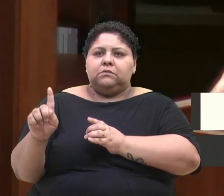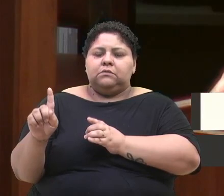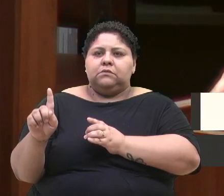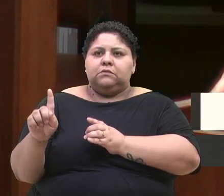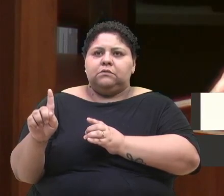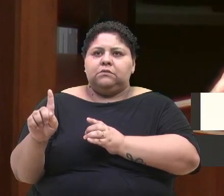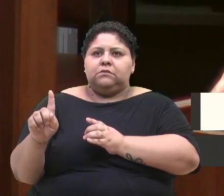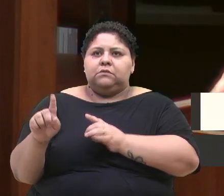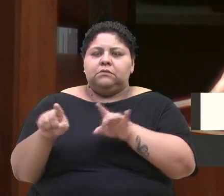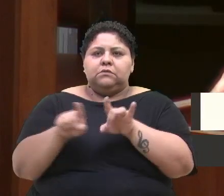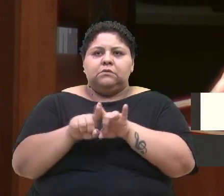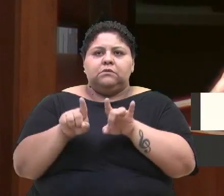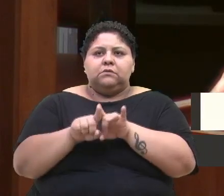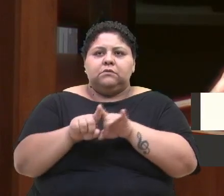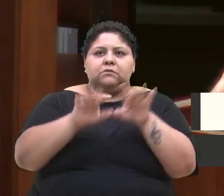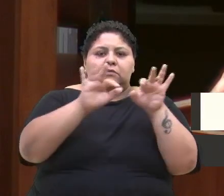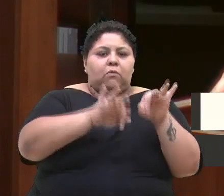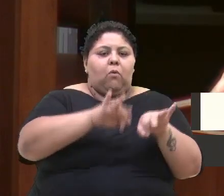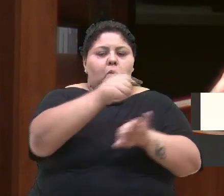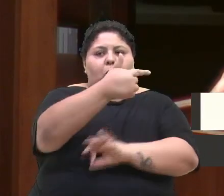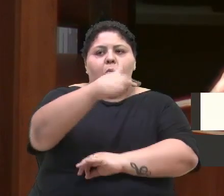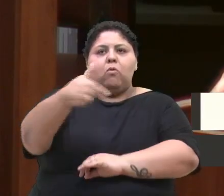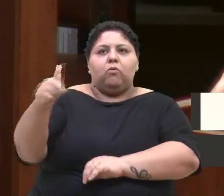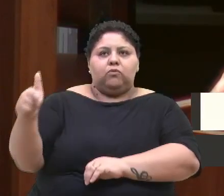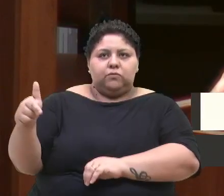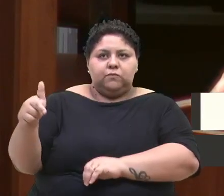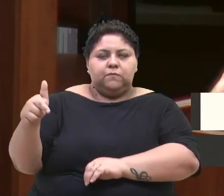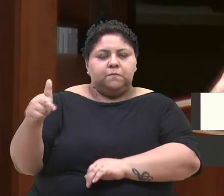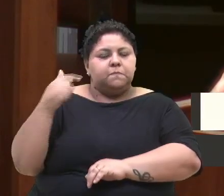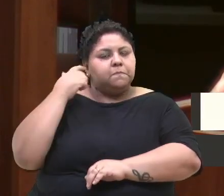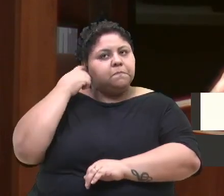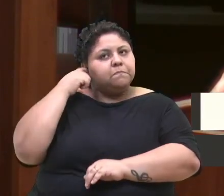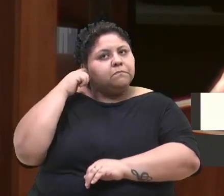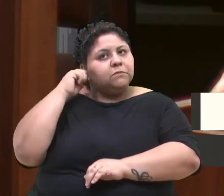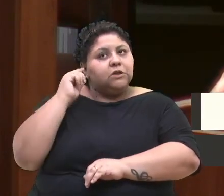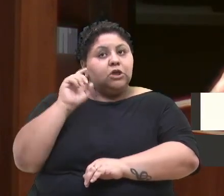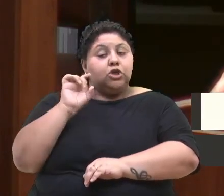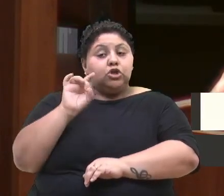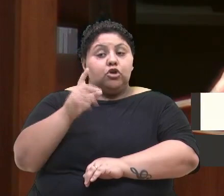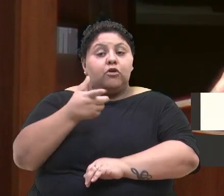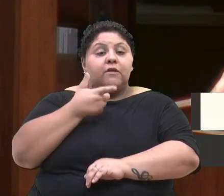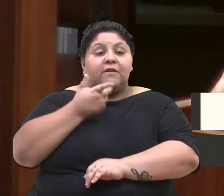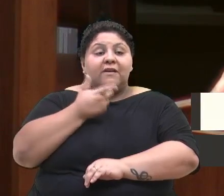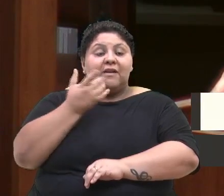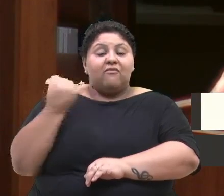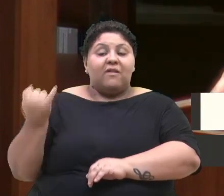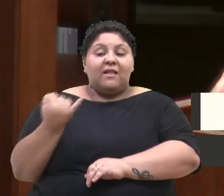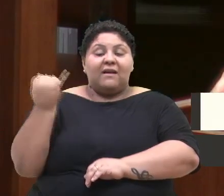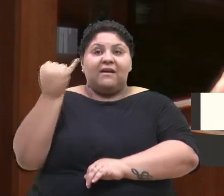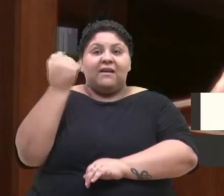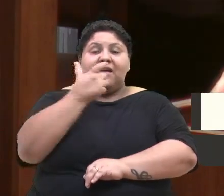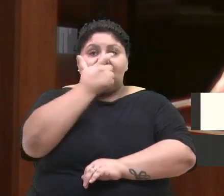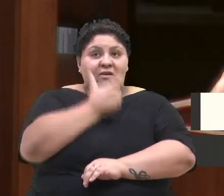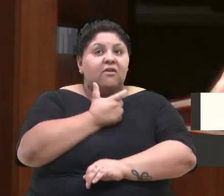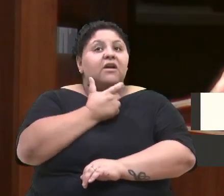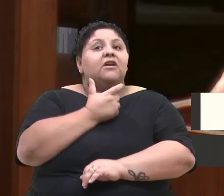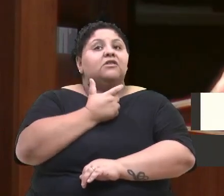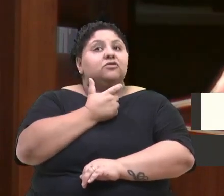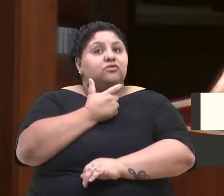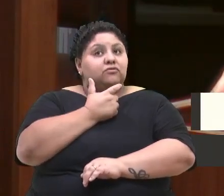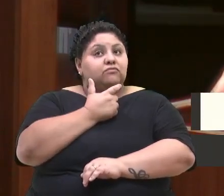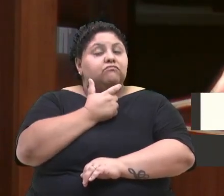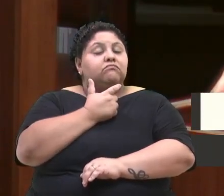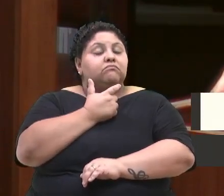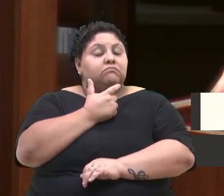e extinguindo outros, né? Eu só quero destacar aqui a importância, e acho oportuno,